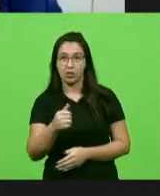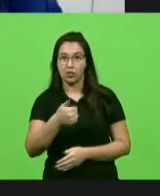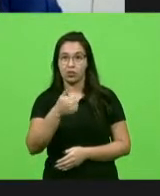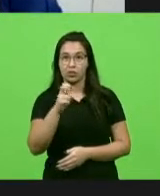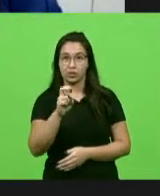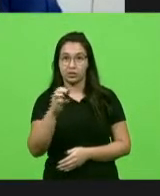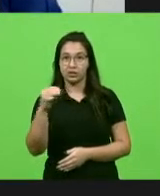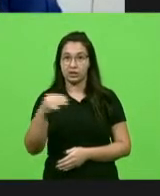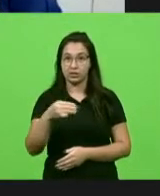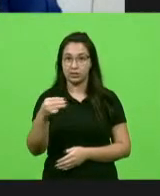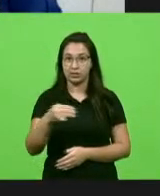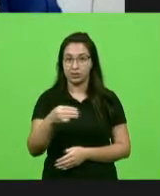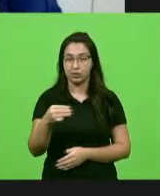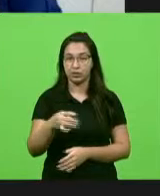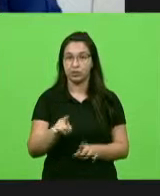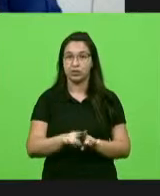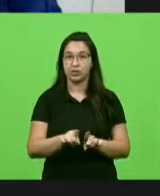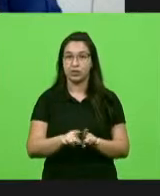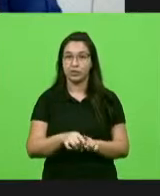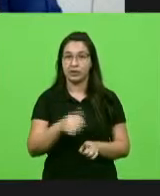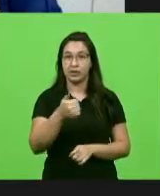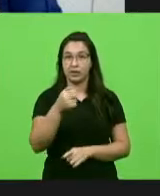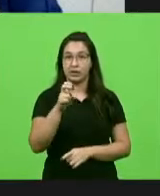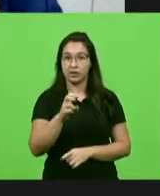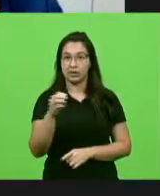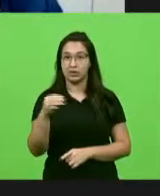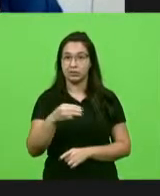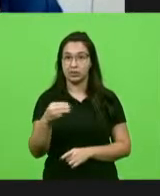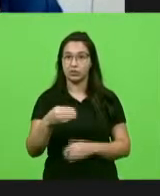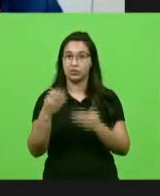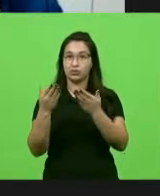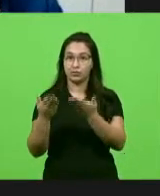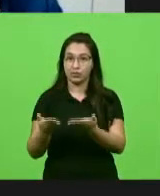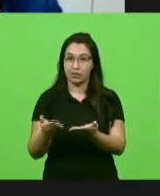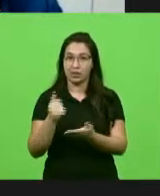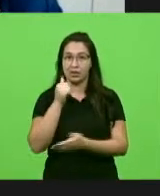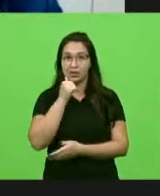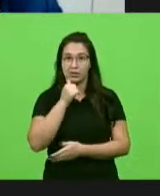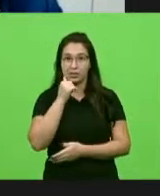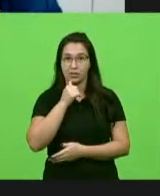denunciantes, 15 minutos para o denunciado. Por convenção entre os